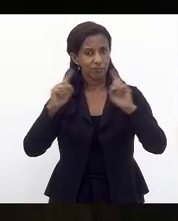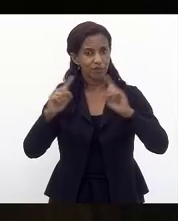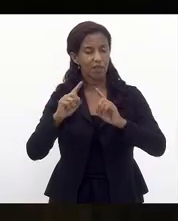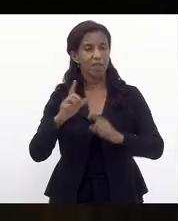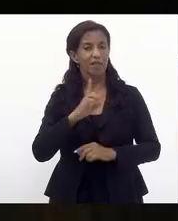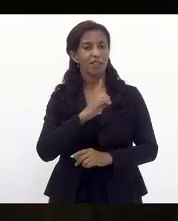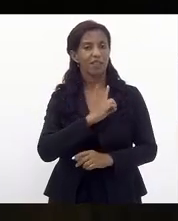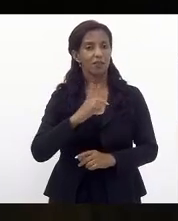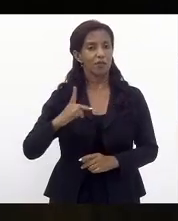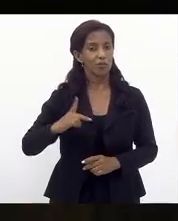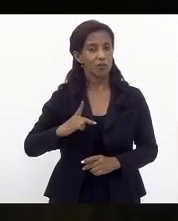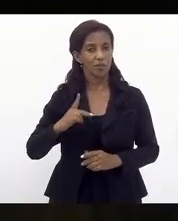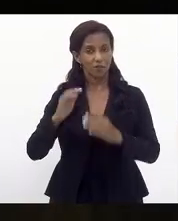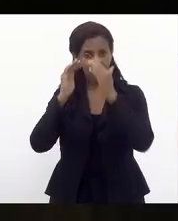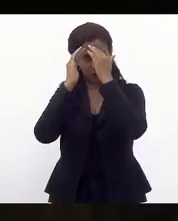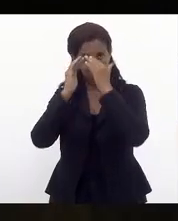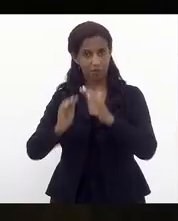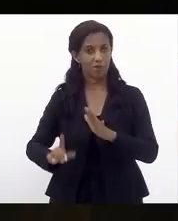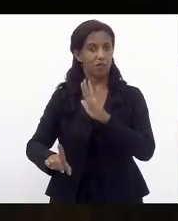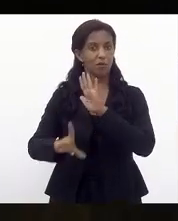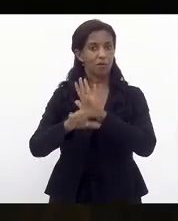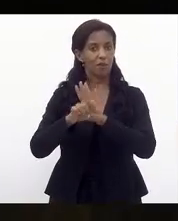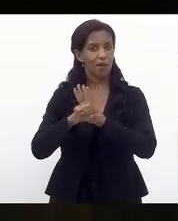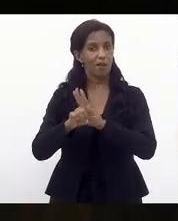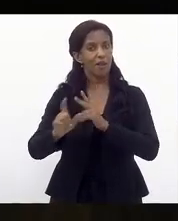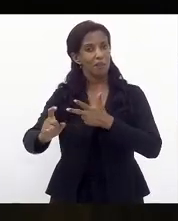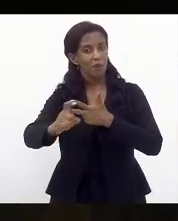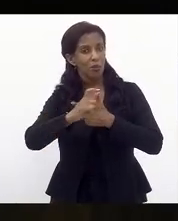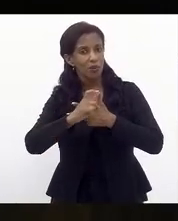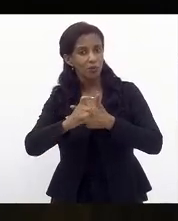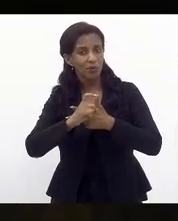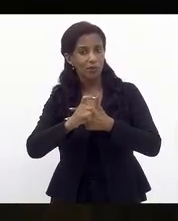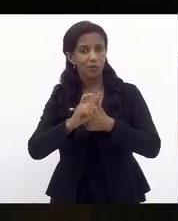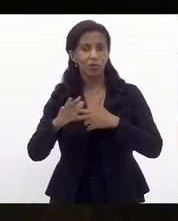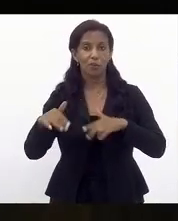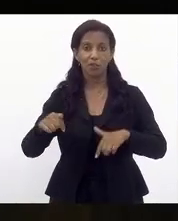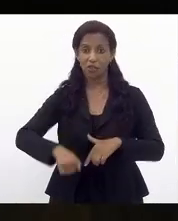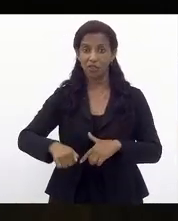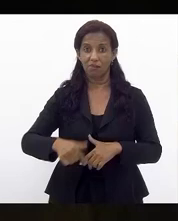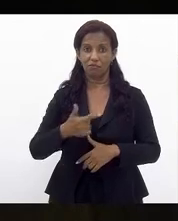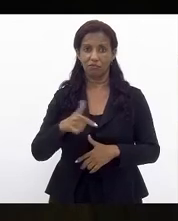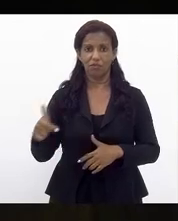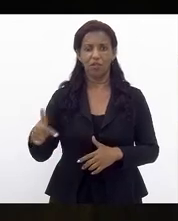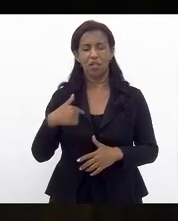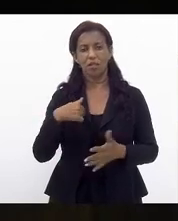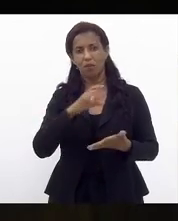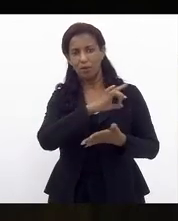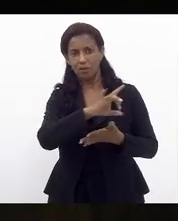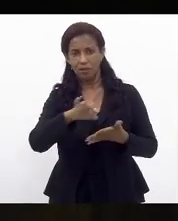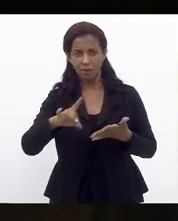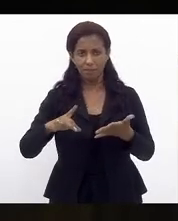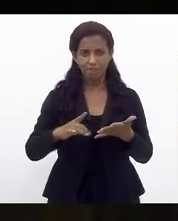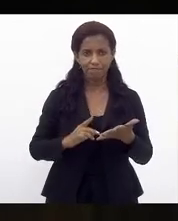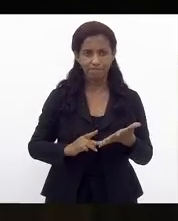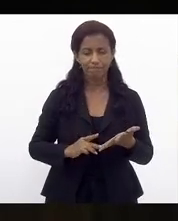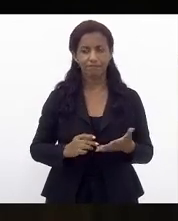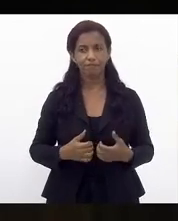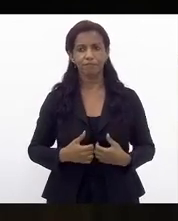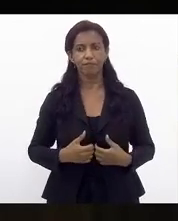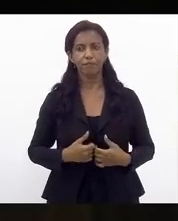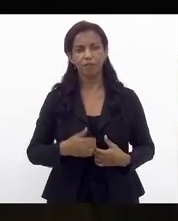estaria cumprindo uma lei que foi sancionada pelo executivo mas que não estivesse aqui são essas as minhas ponderações